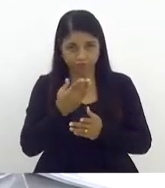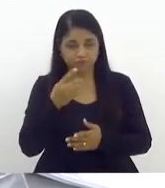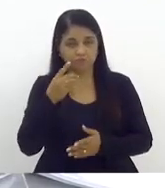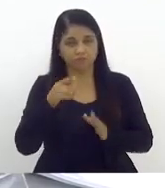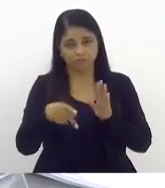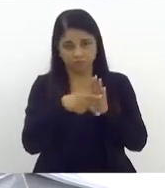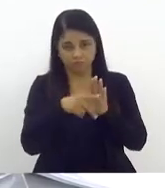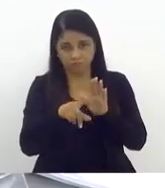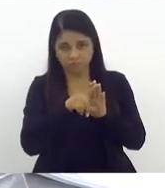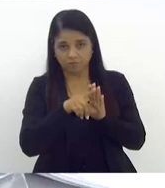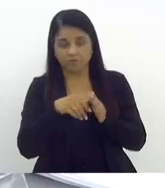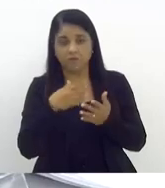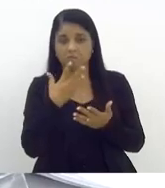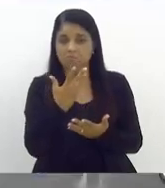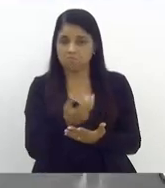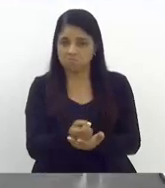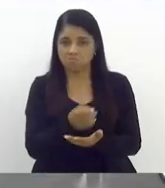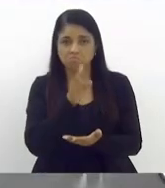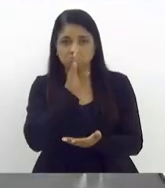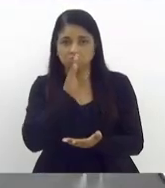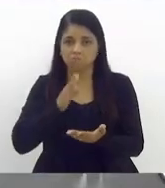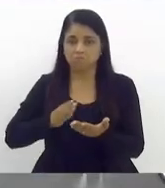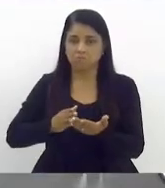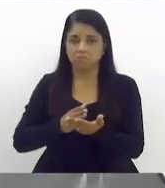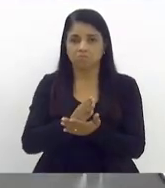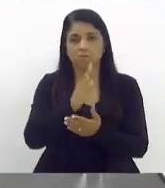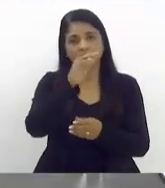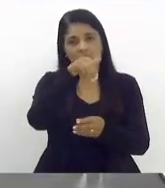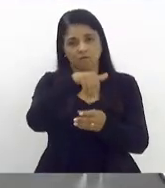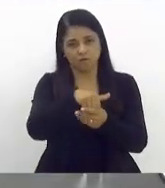permaneça como estão, aprovada a votação em bloco.